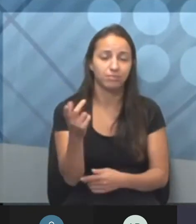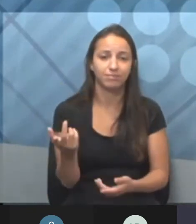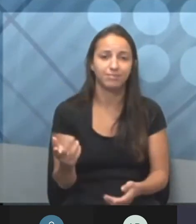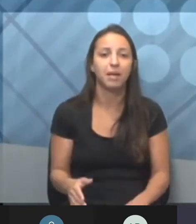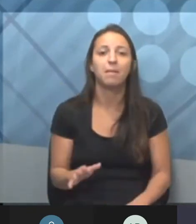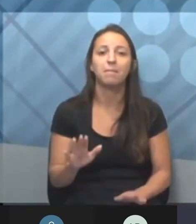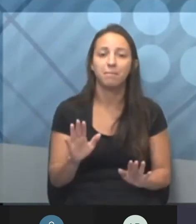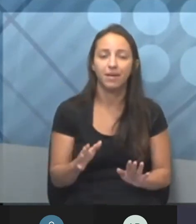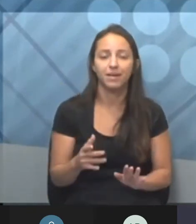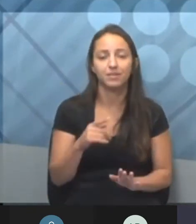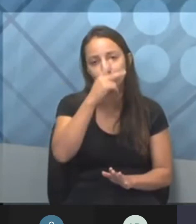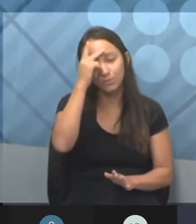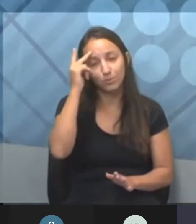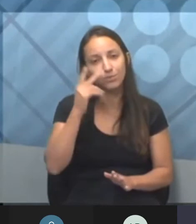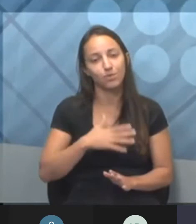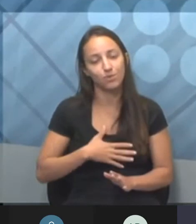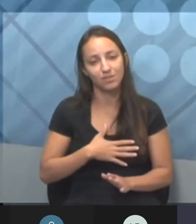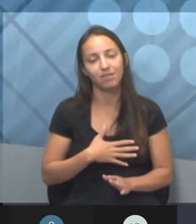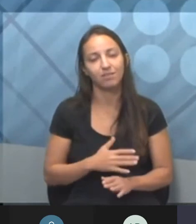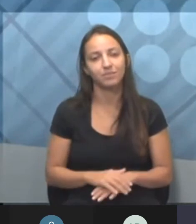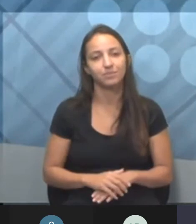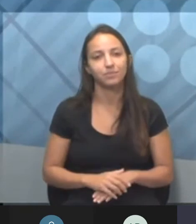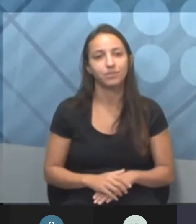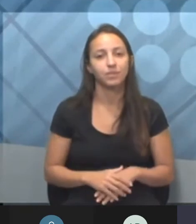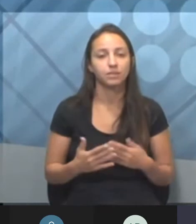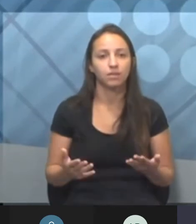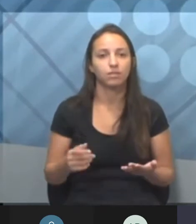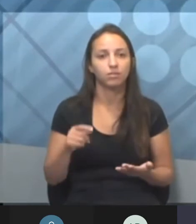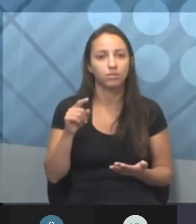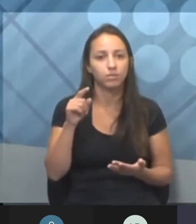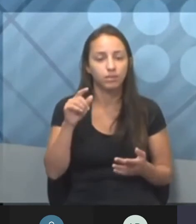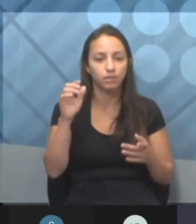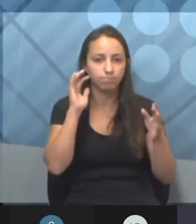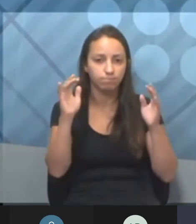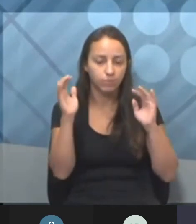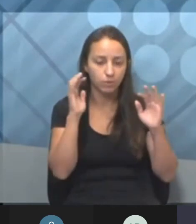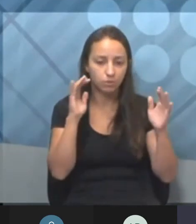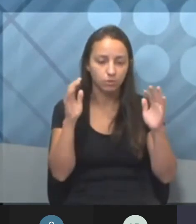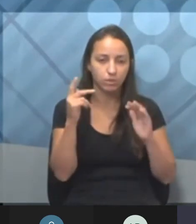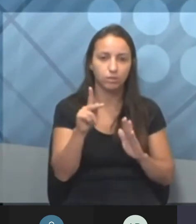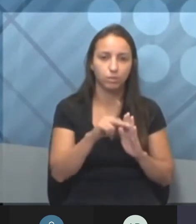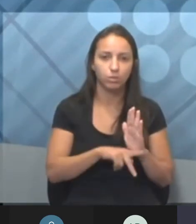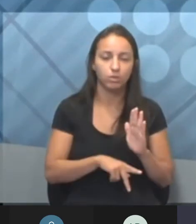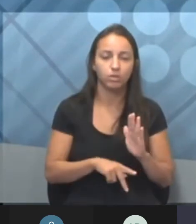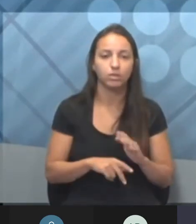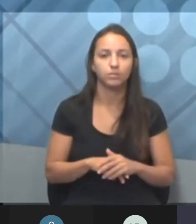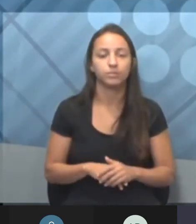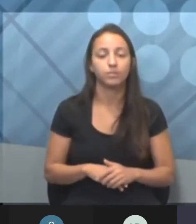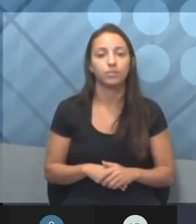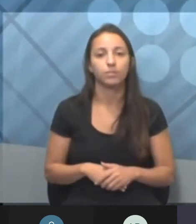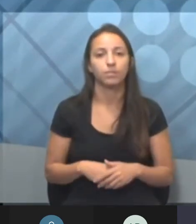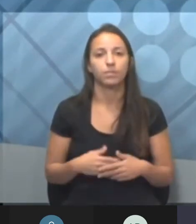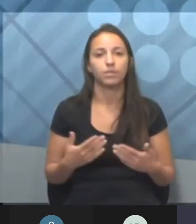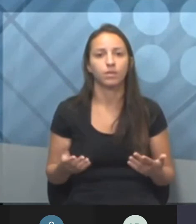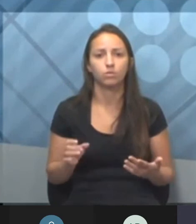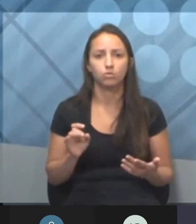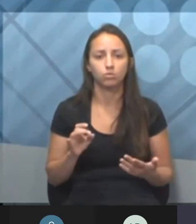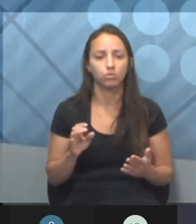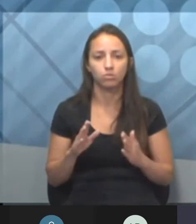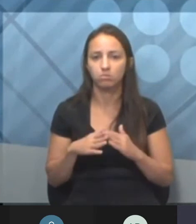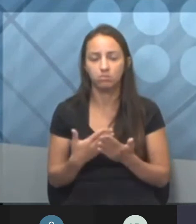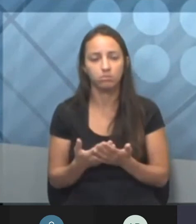isso é bom. Então, é uma questão que você pode e deve considerar aí em seus projetos. Não somente em